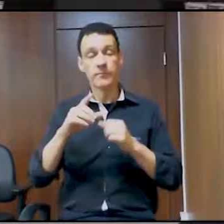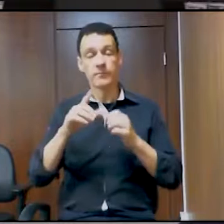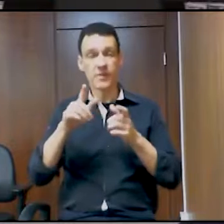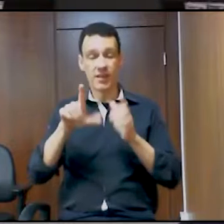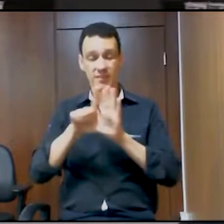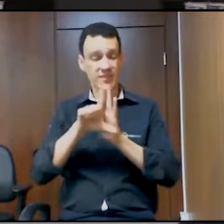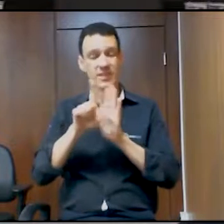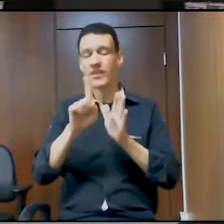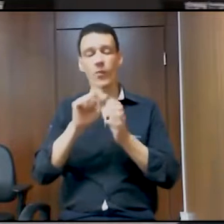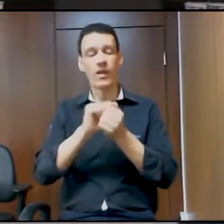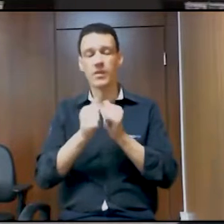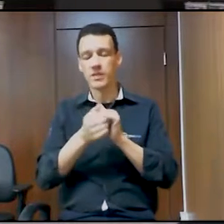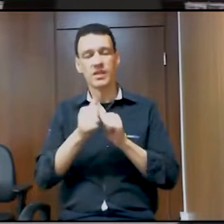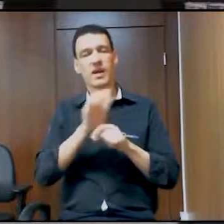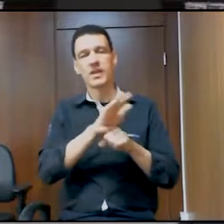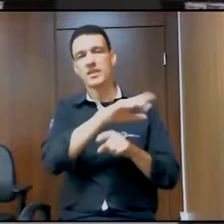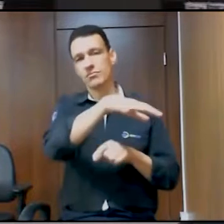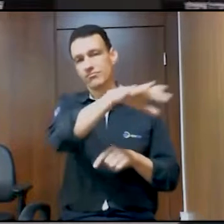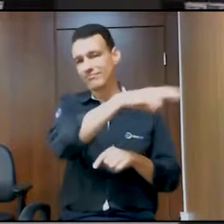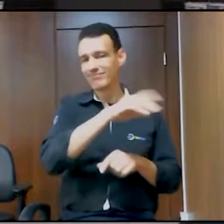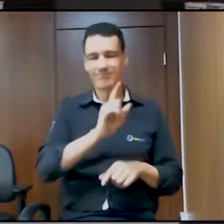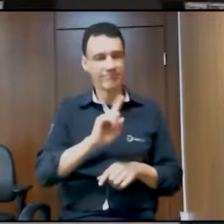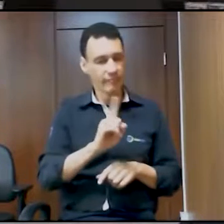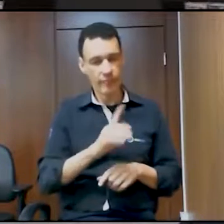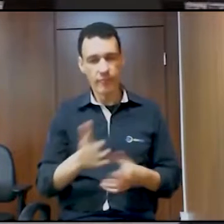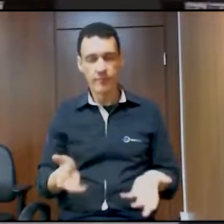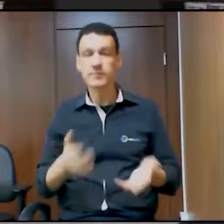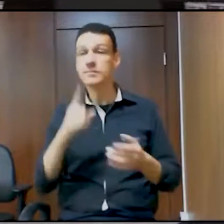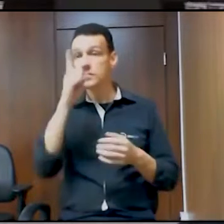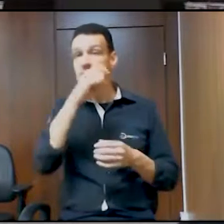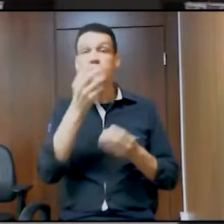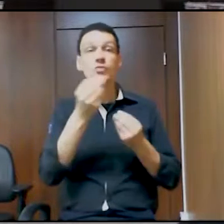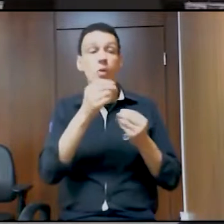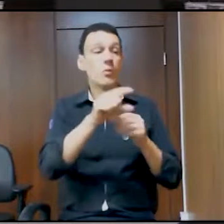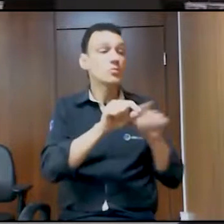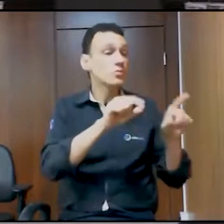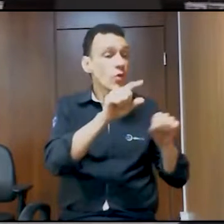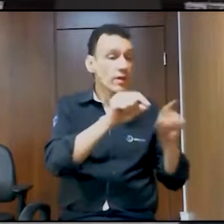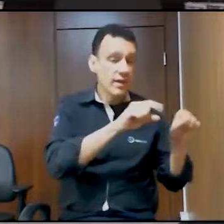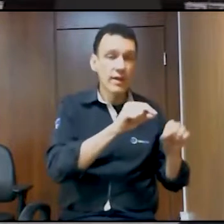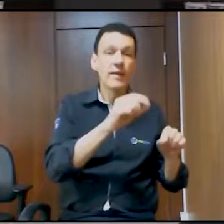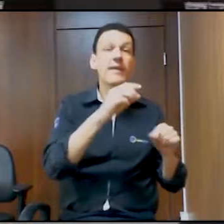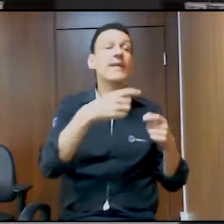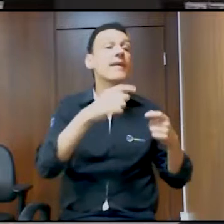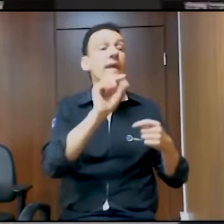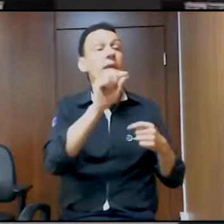público, um desafio de como selecionar e priorizar,